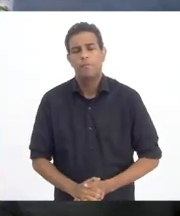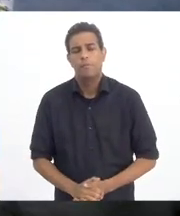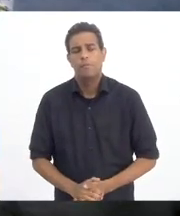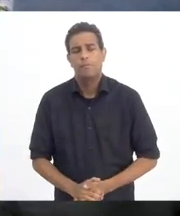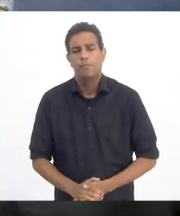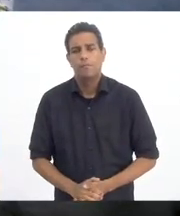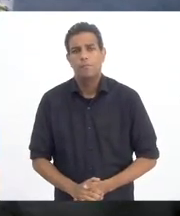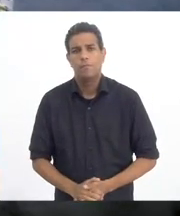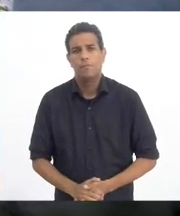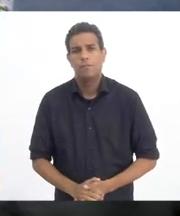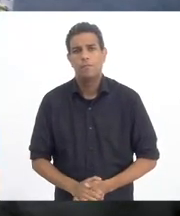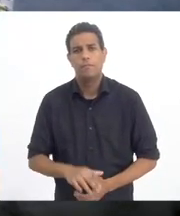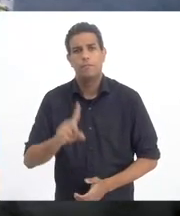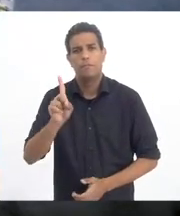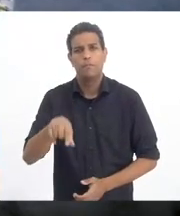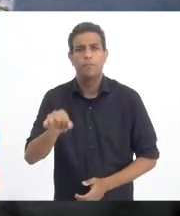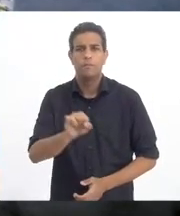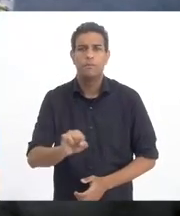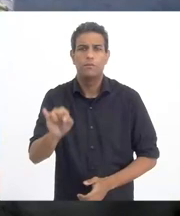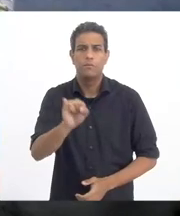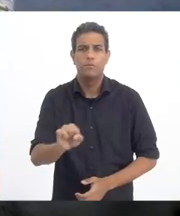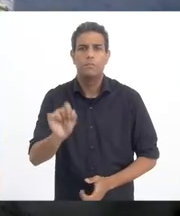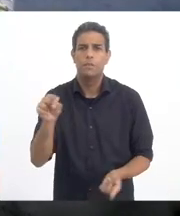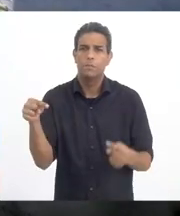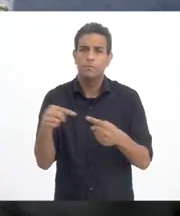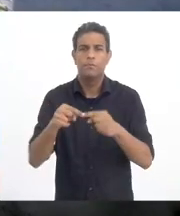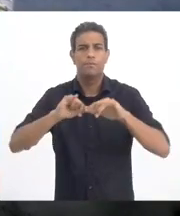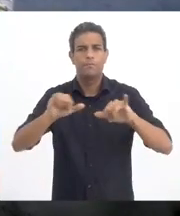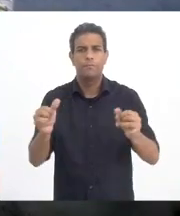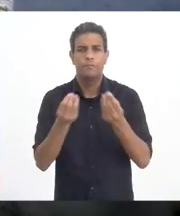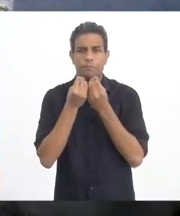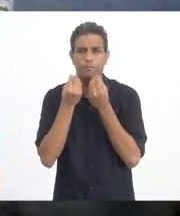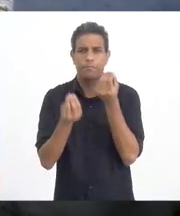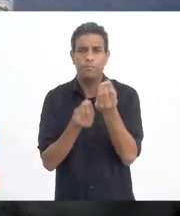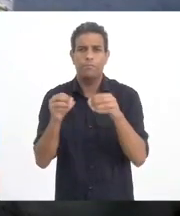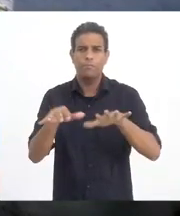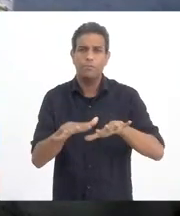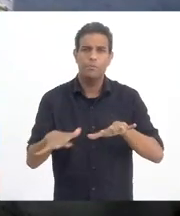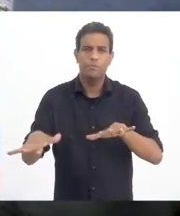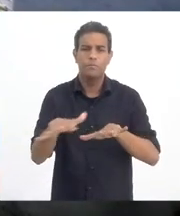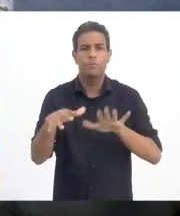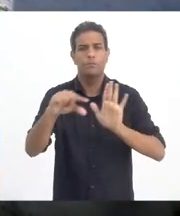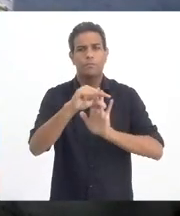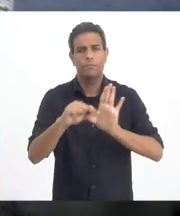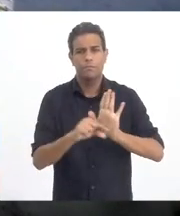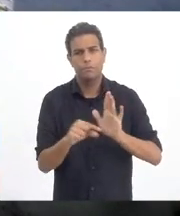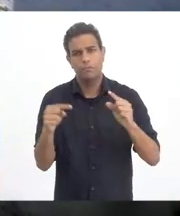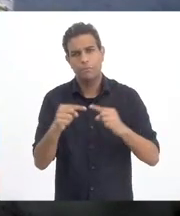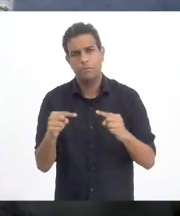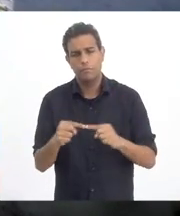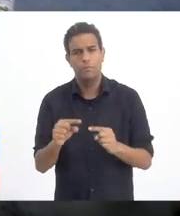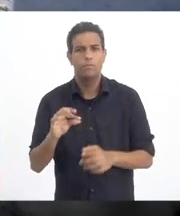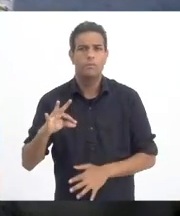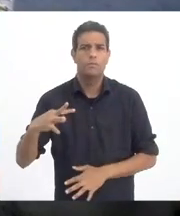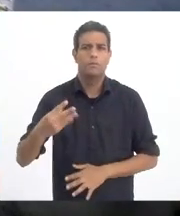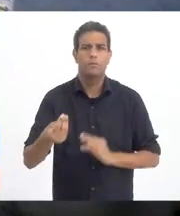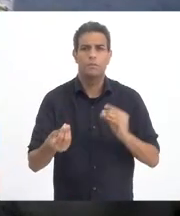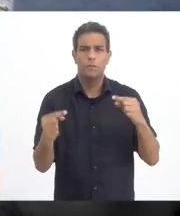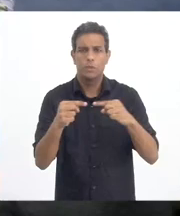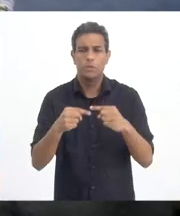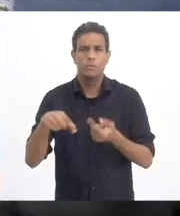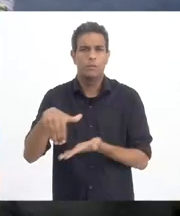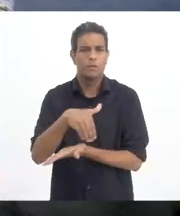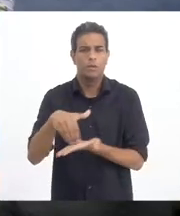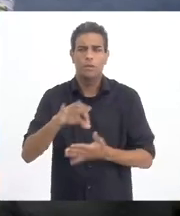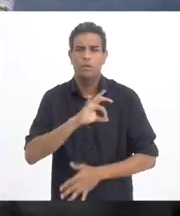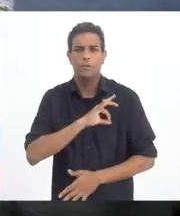perguntas, é muito importante que ela seja feita, aproveitando a área técnica da Secretaria da Polícia Militar,